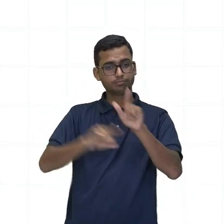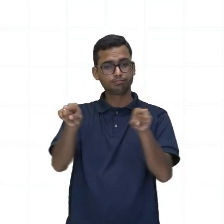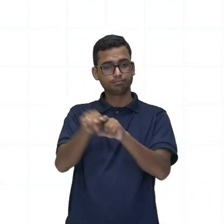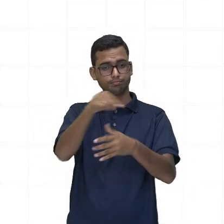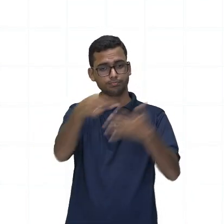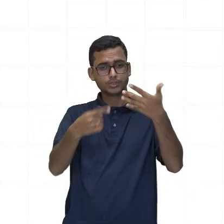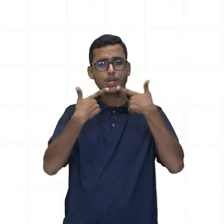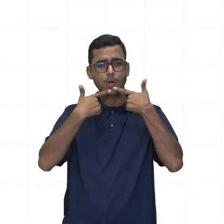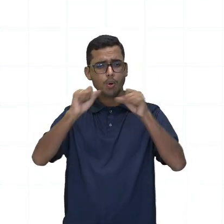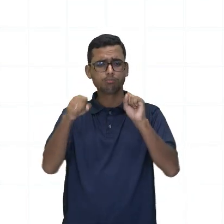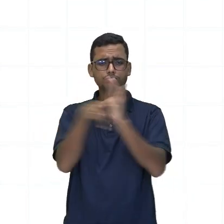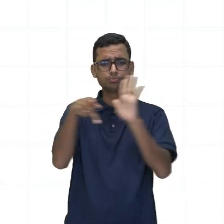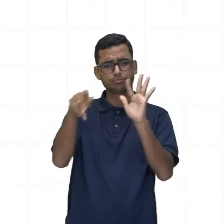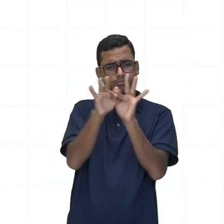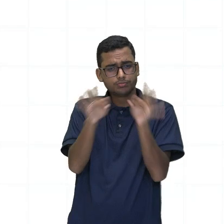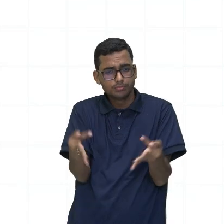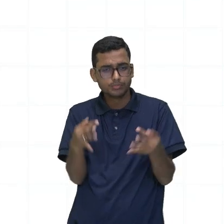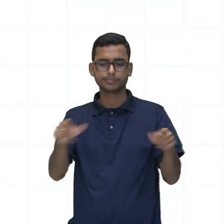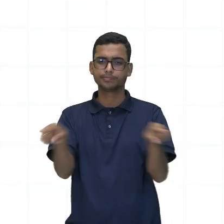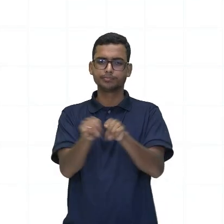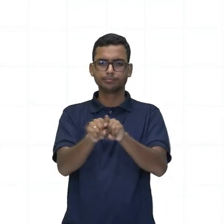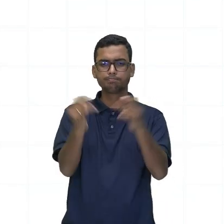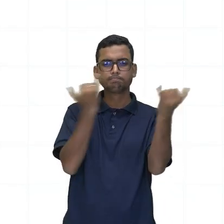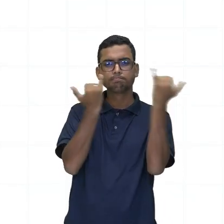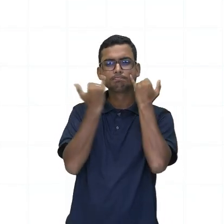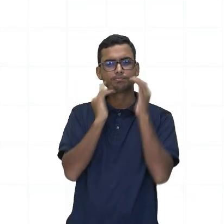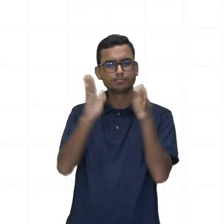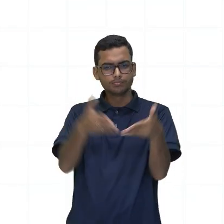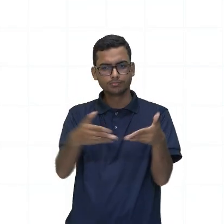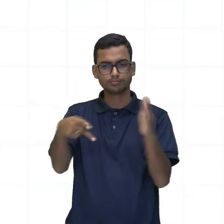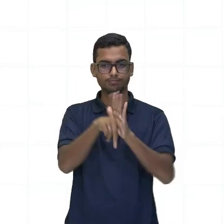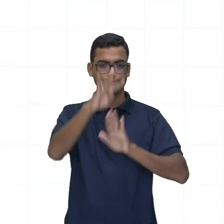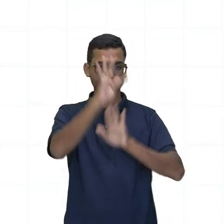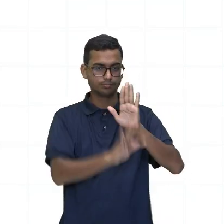simples, informações específicas no texto,